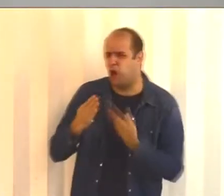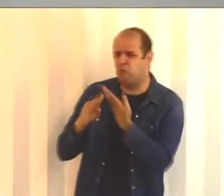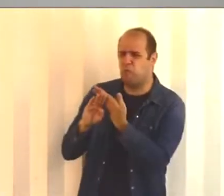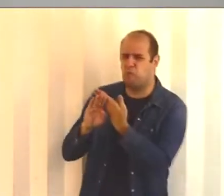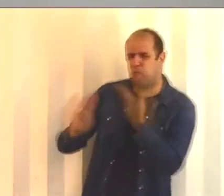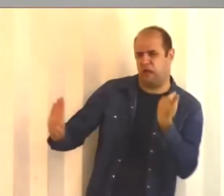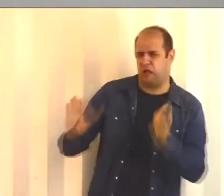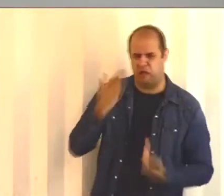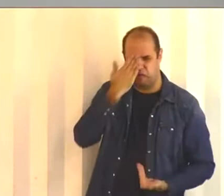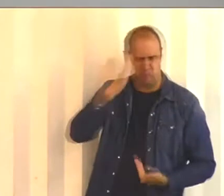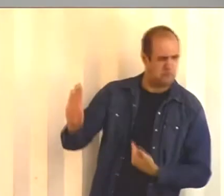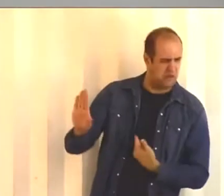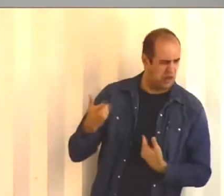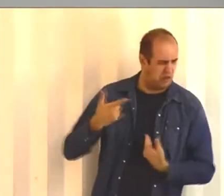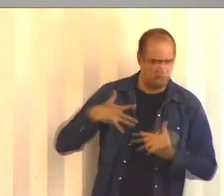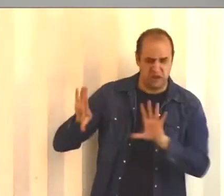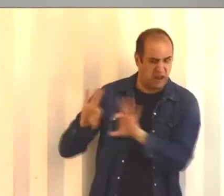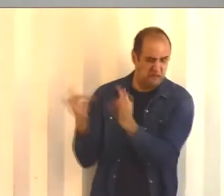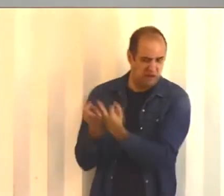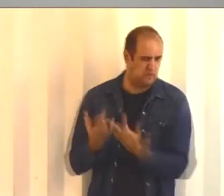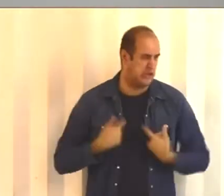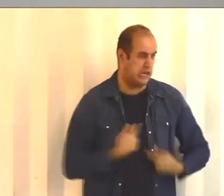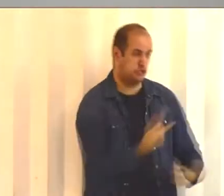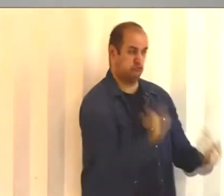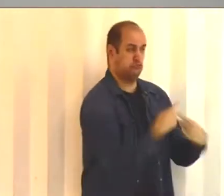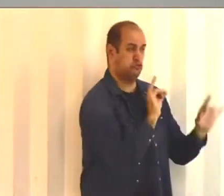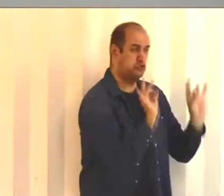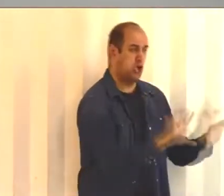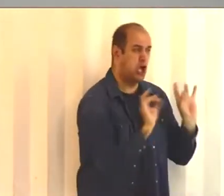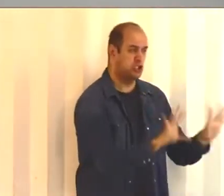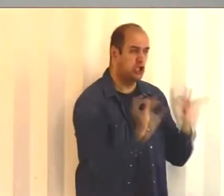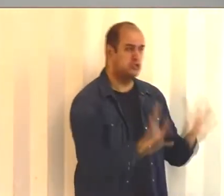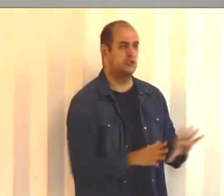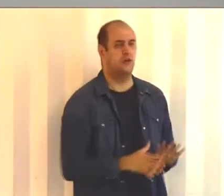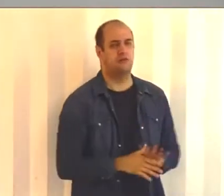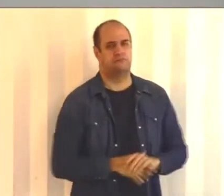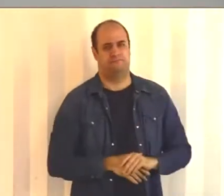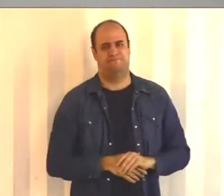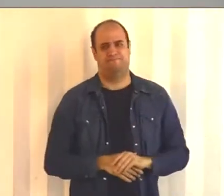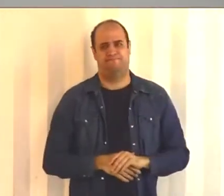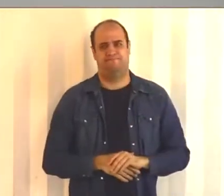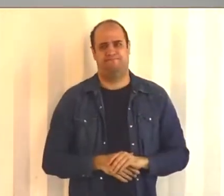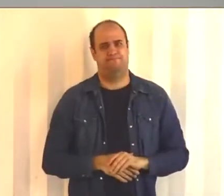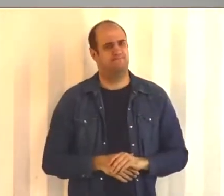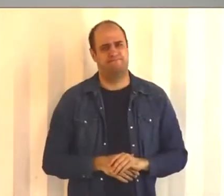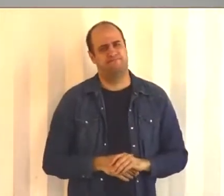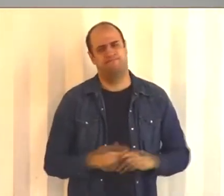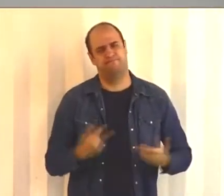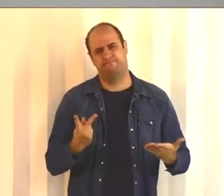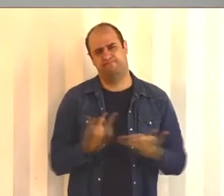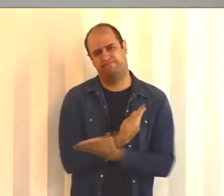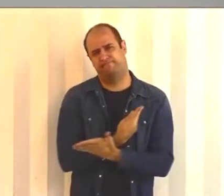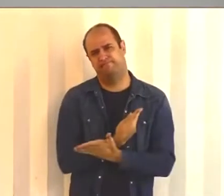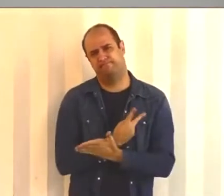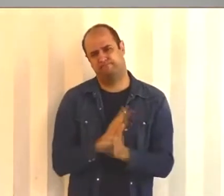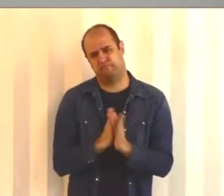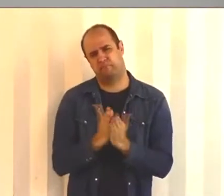mais com sua mãe, porque eu sou a sua família hoje. E o inverso é a mesma coisa. E não é isso que o texto está